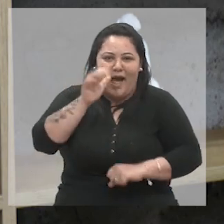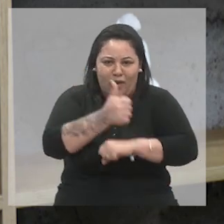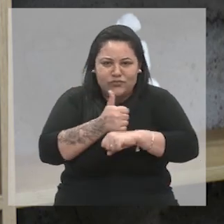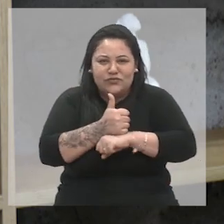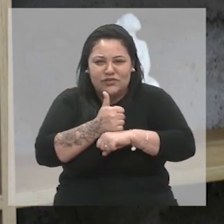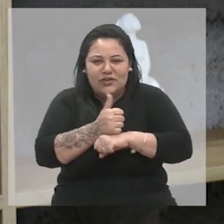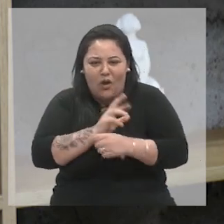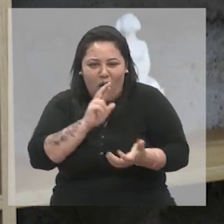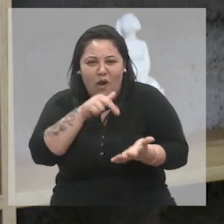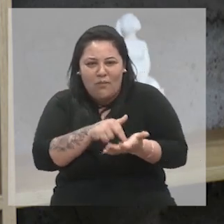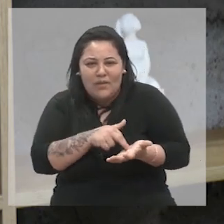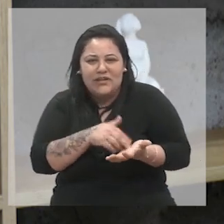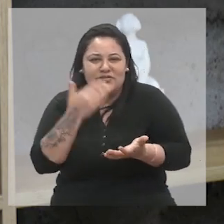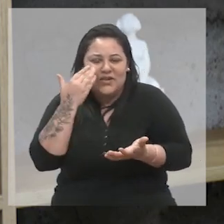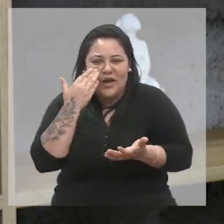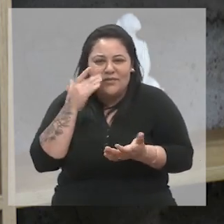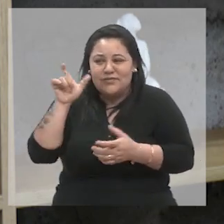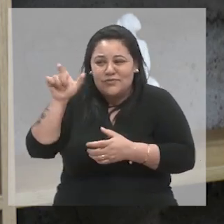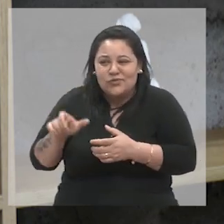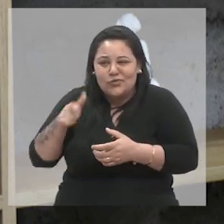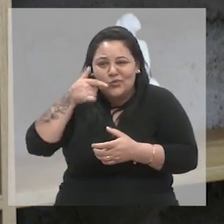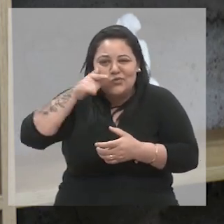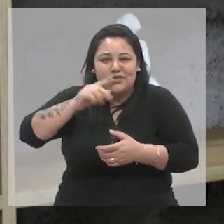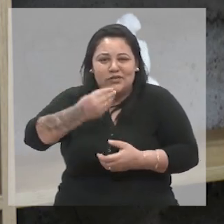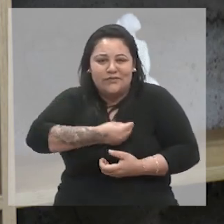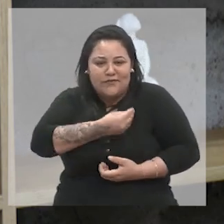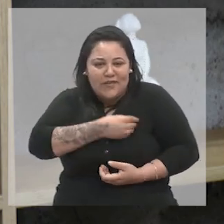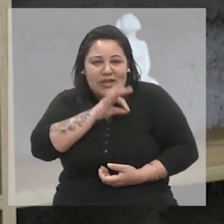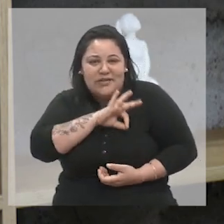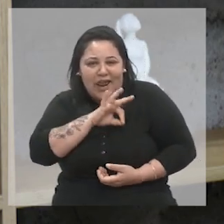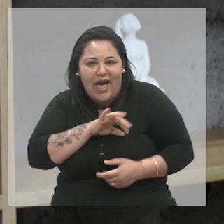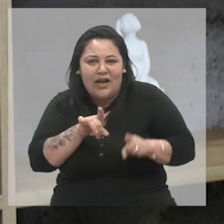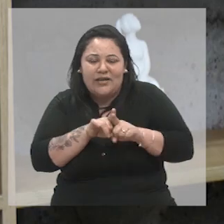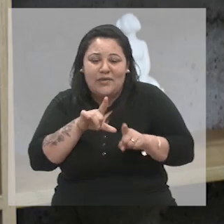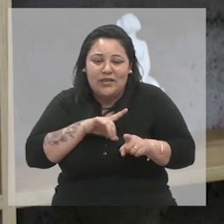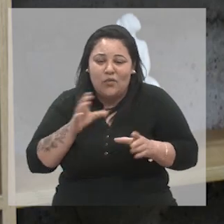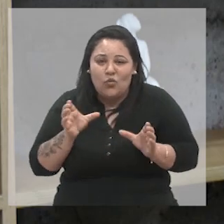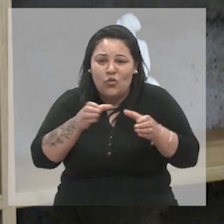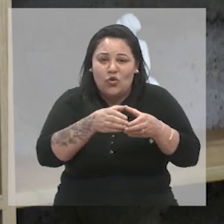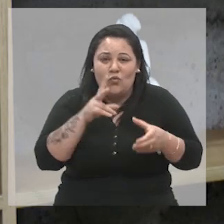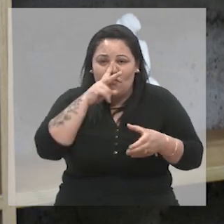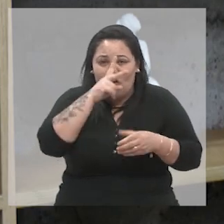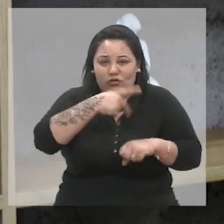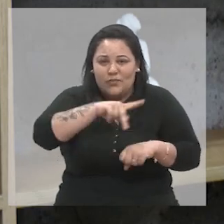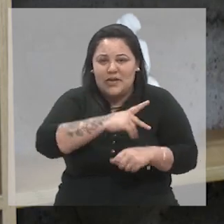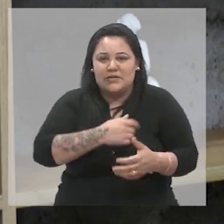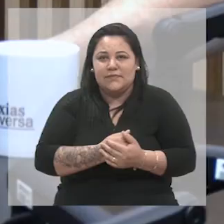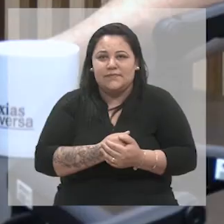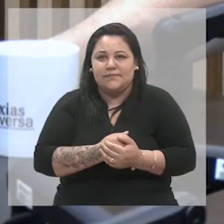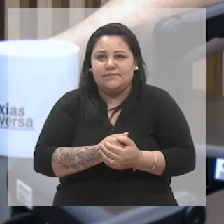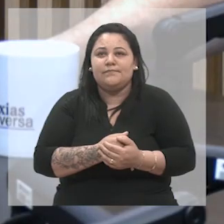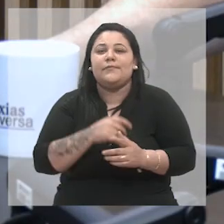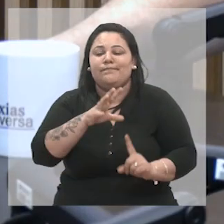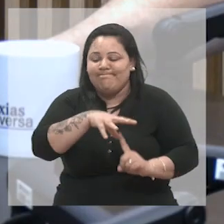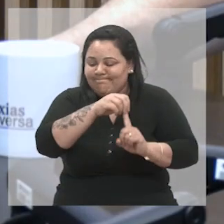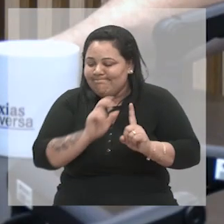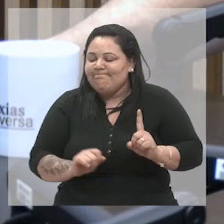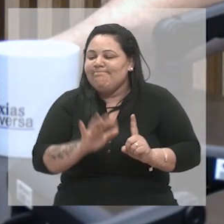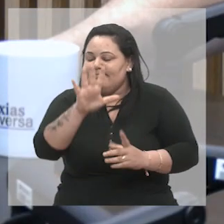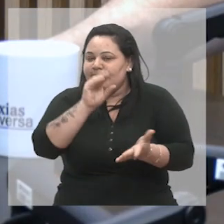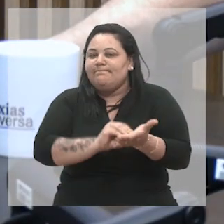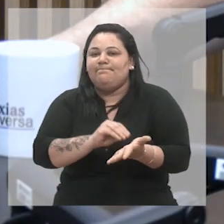assim, profissional realmente, atletas conseguirem sobreviver, termos uma liga forte no nosso país? Principalmente